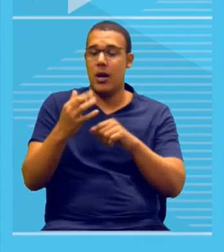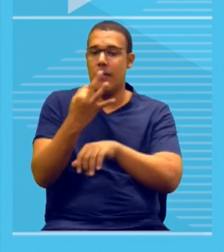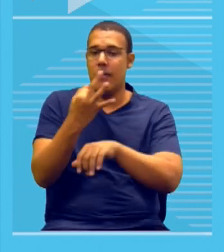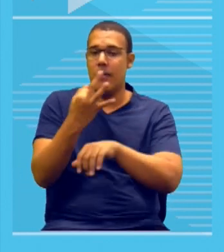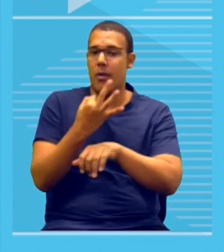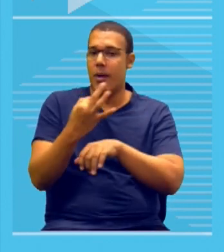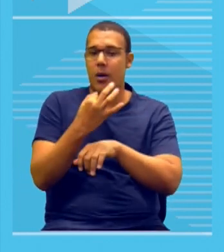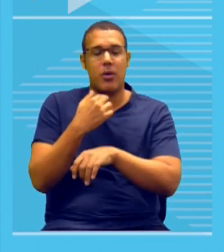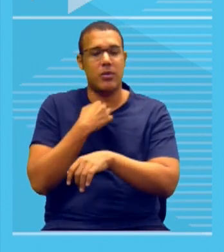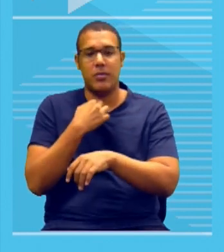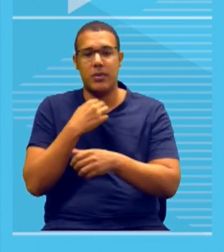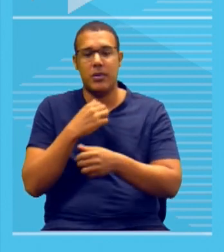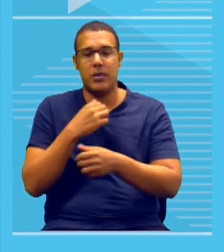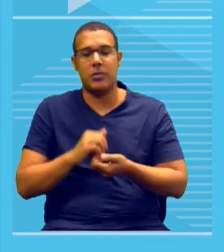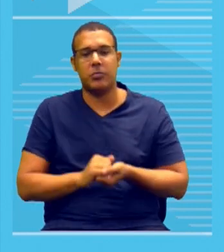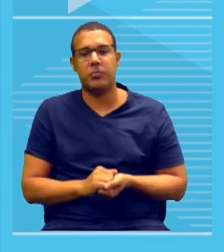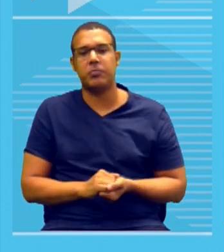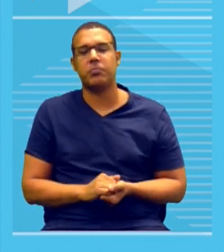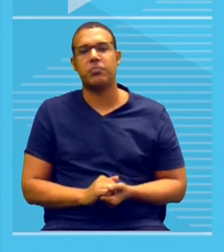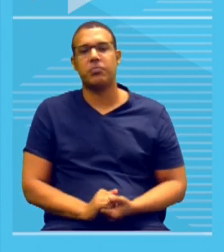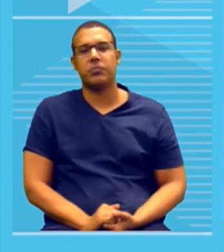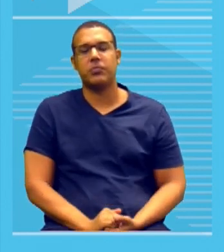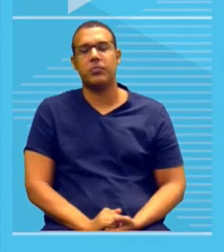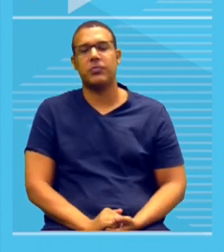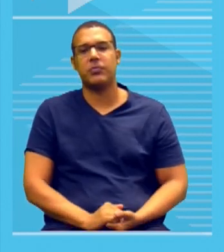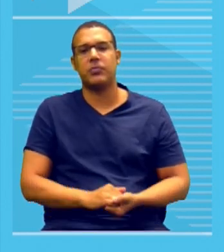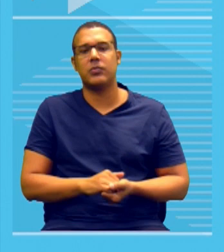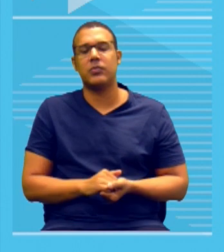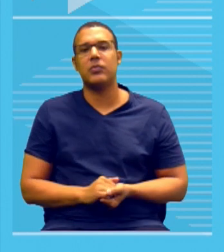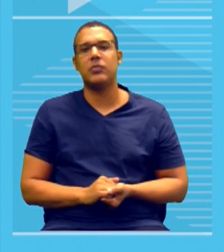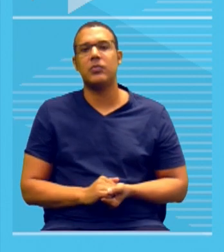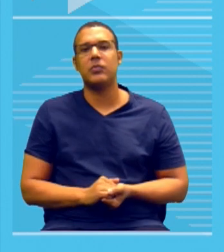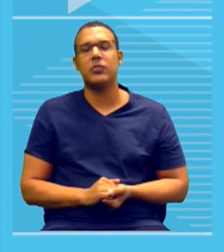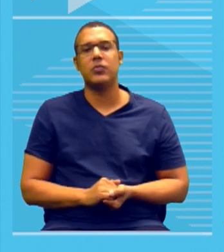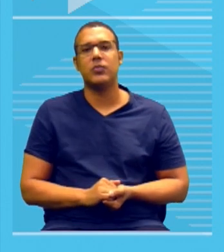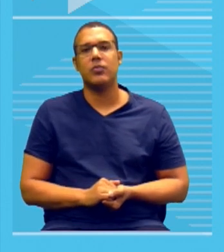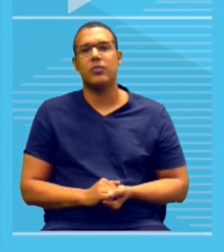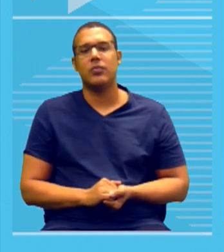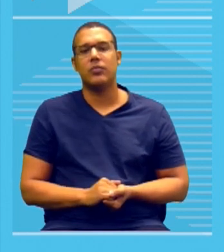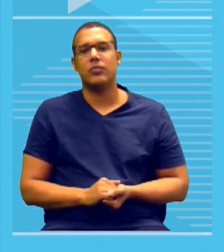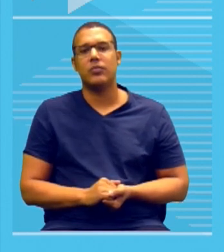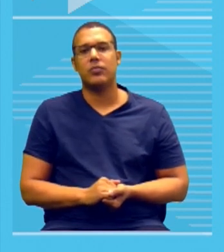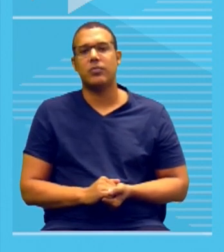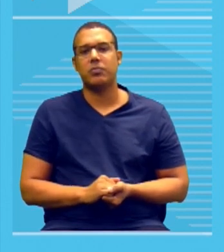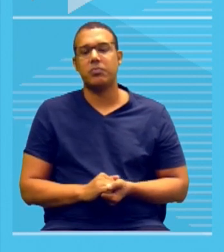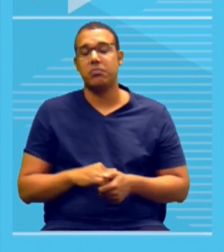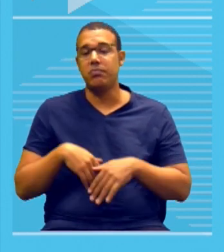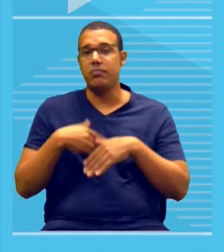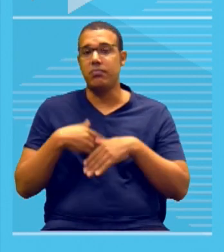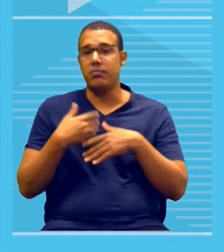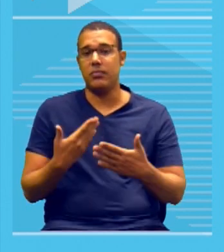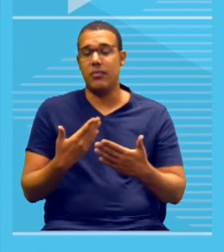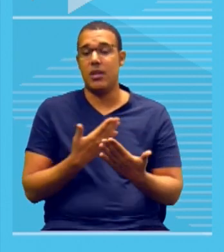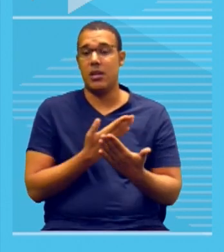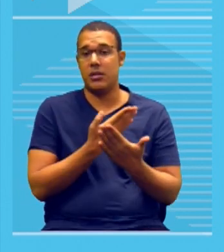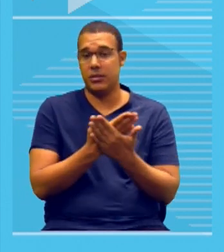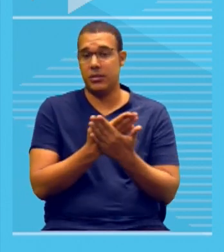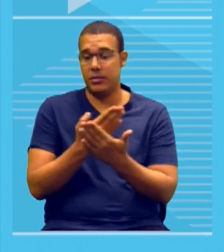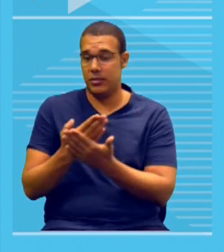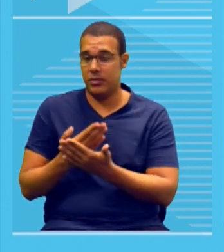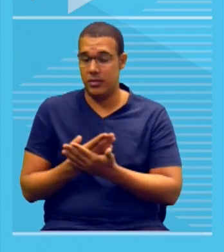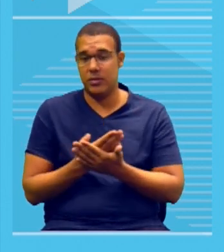na variante de maior prestígio Tá bom então a nossa aula vai né